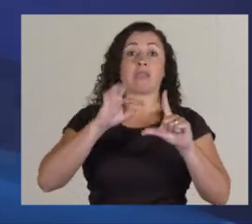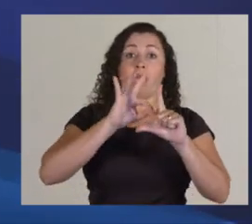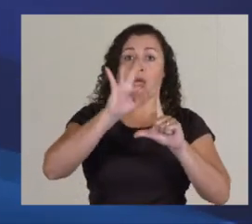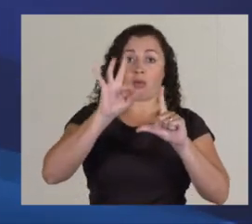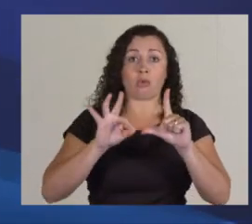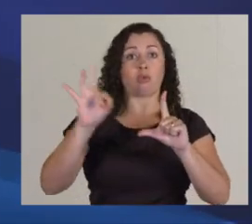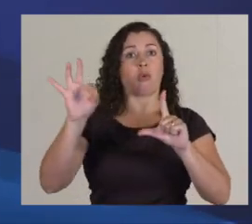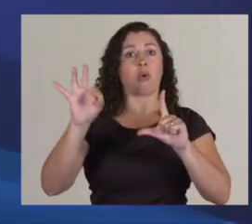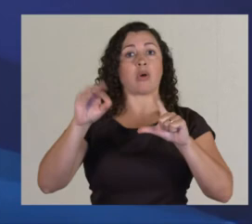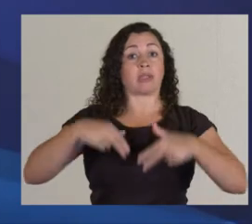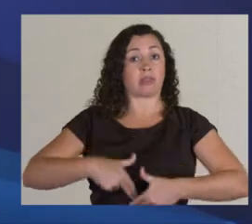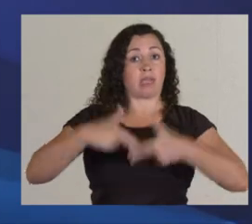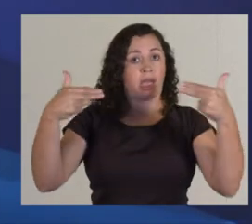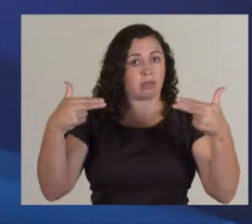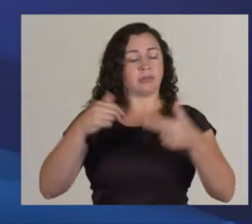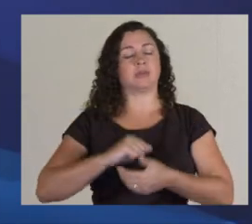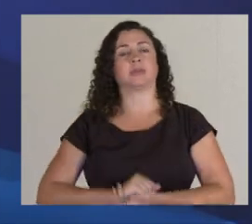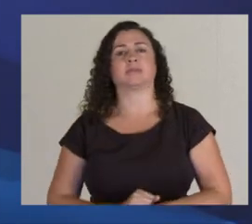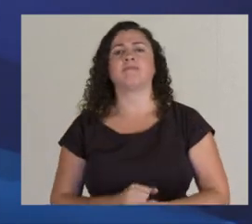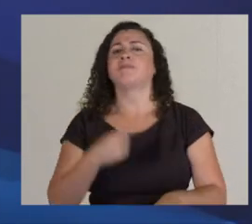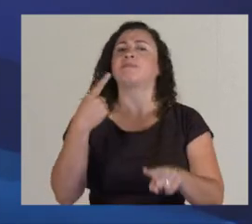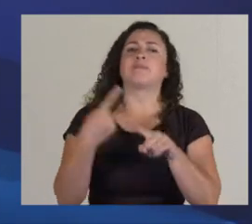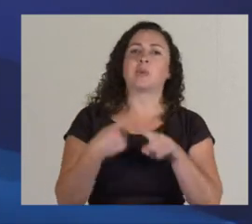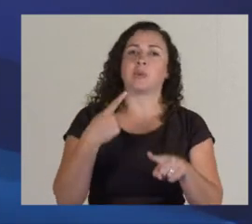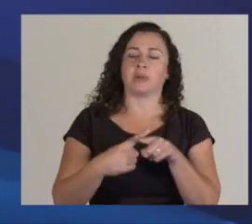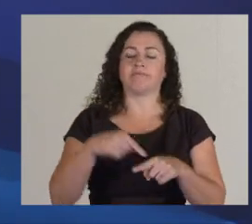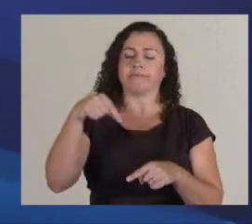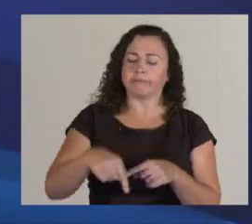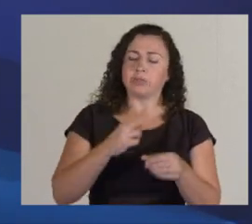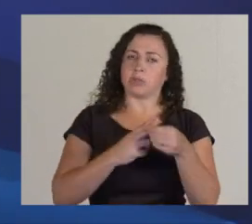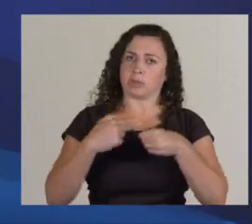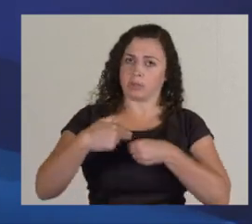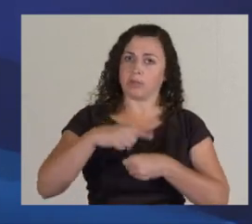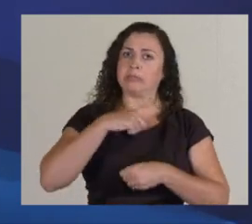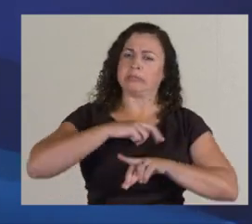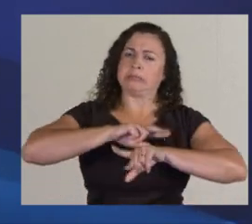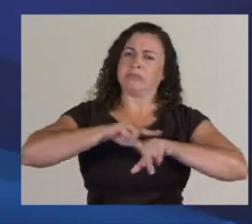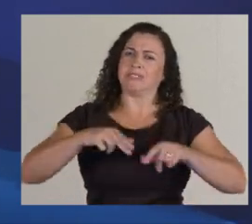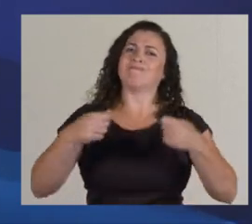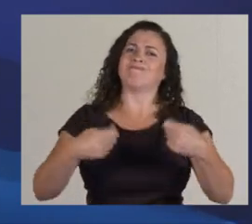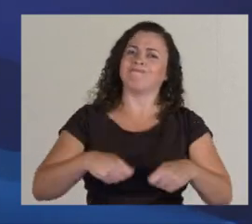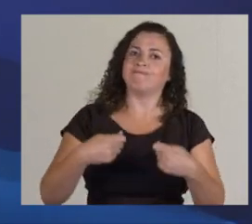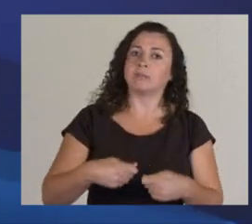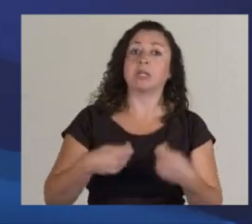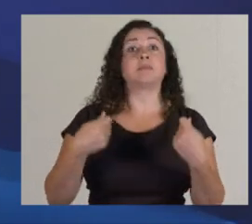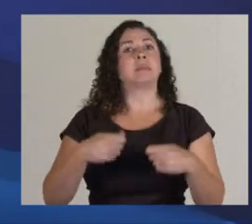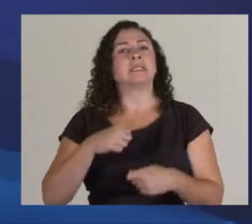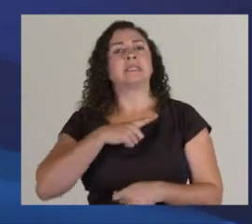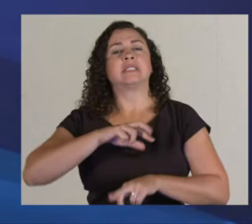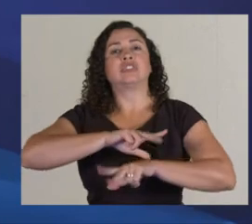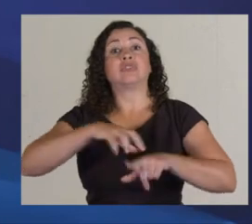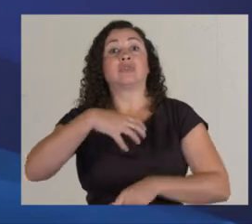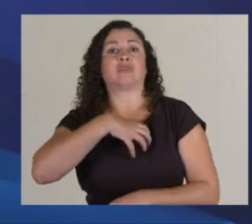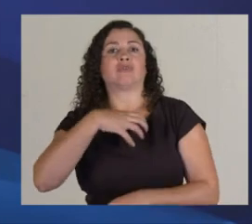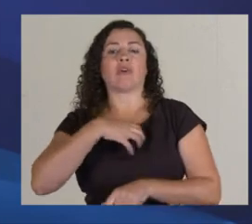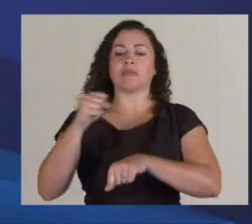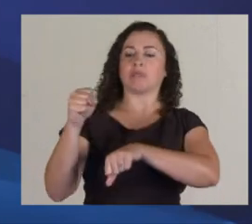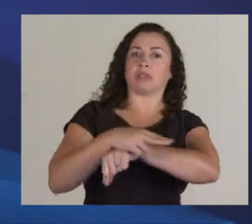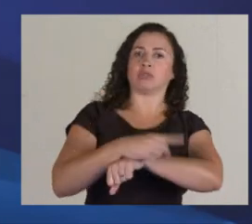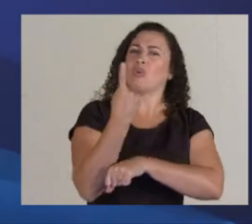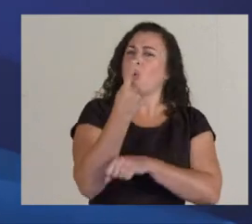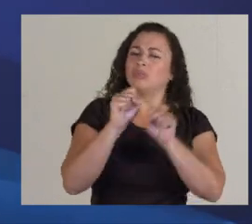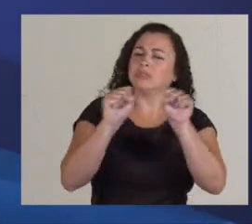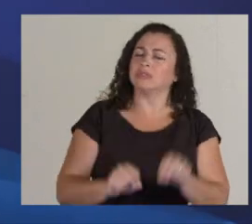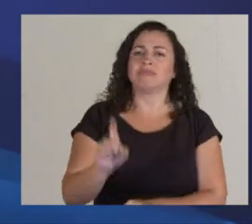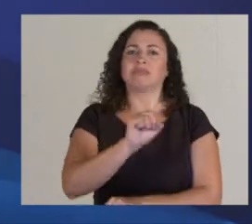étnico-raciais. Na verdade, existia uma série de demandas dentro da universidade para que nós pudéssemos ter mais de um sistema de ingresso, mais